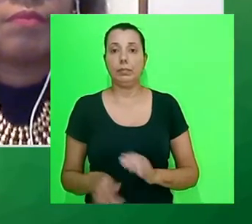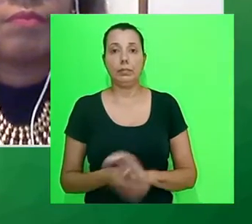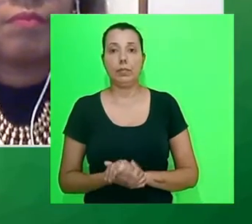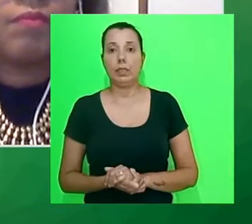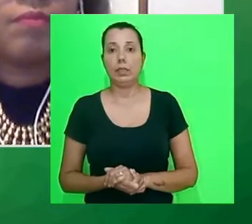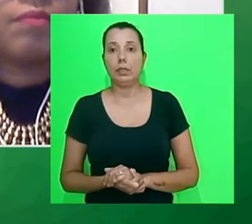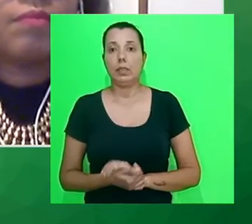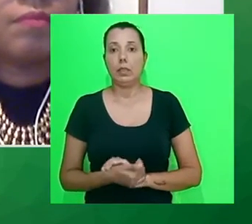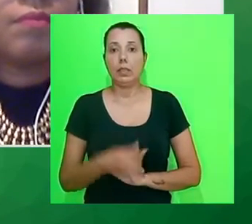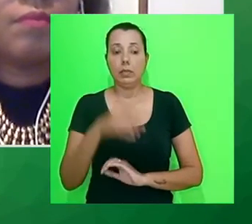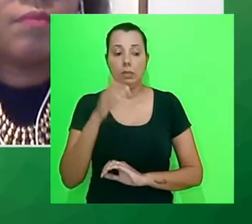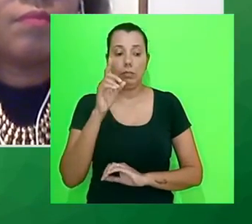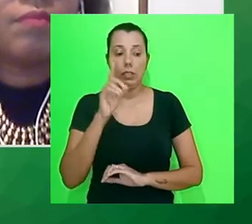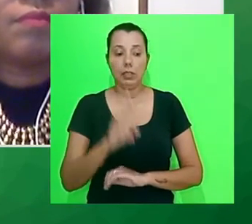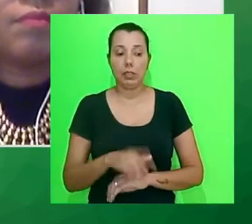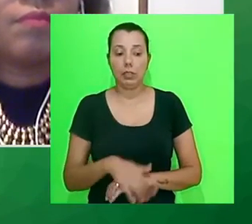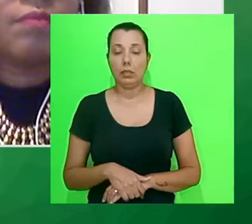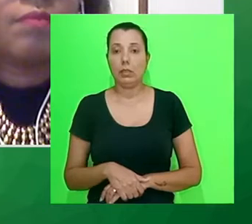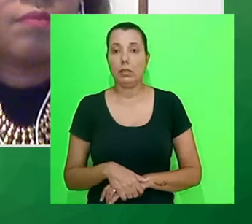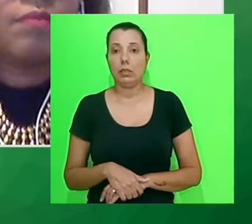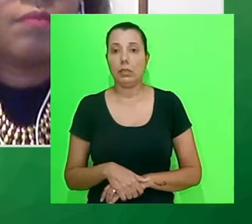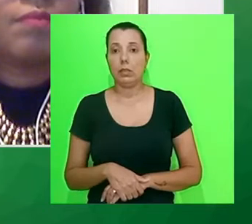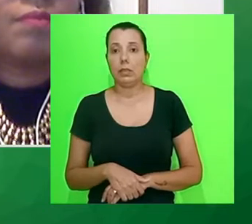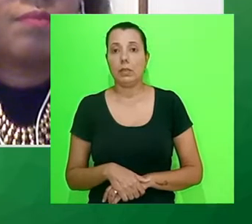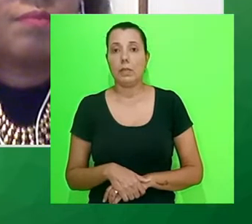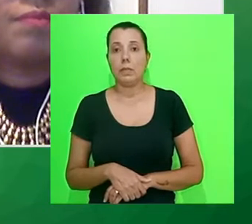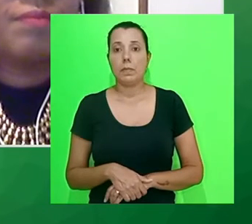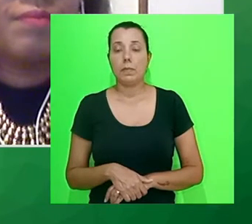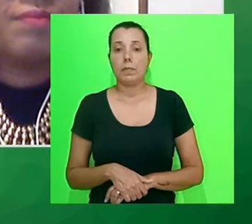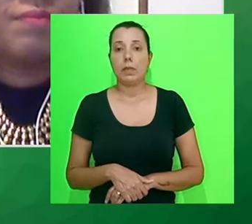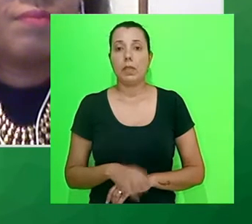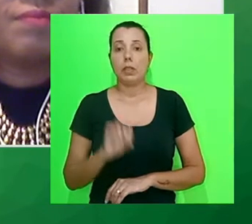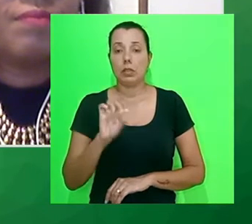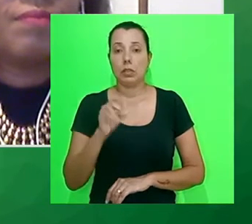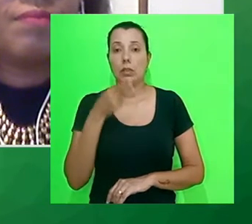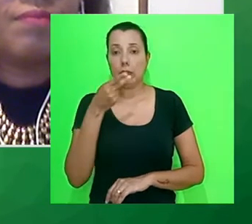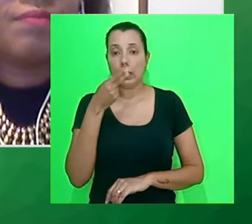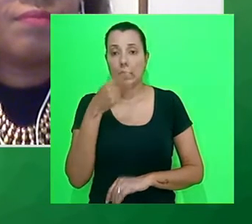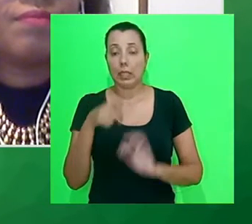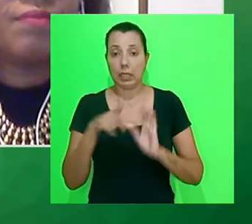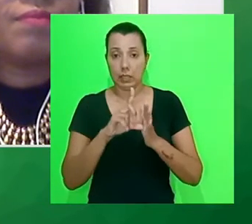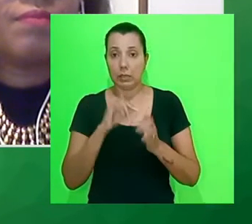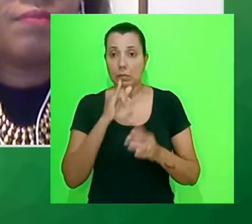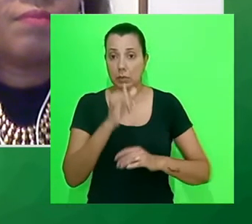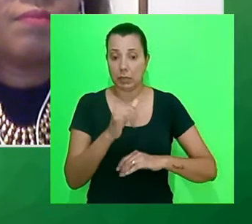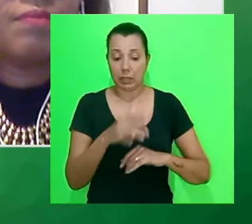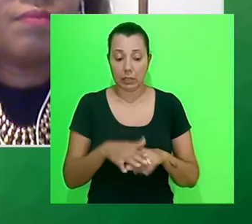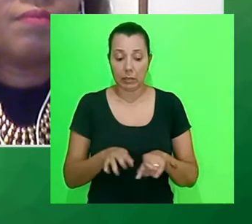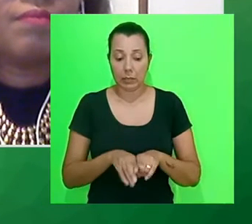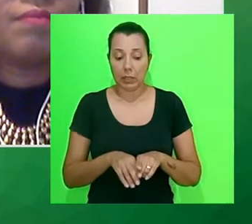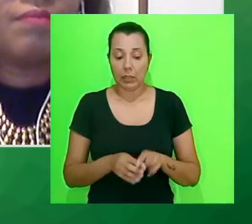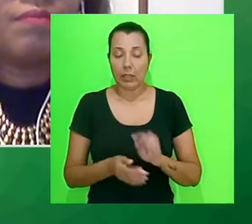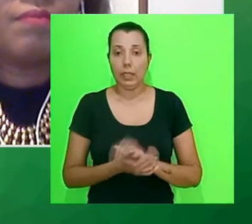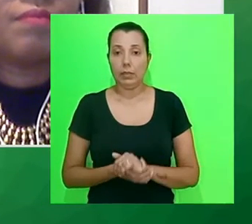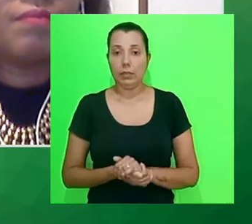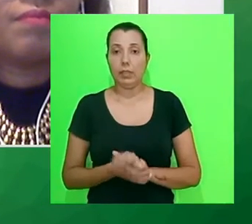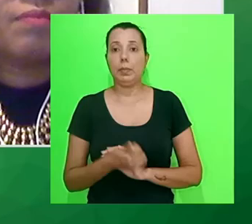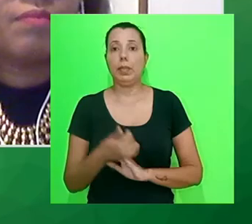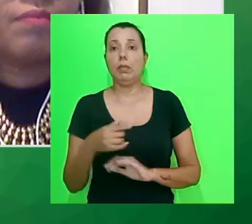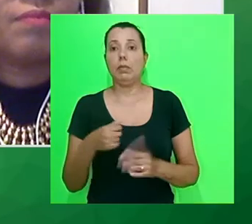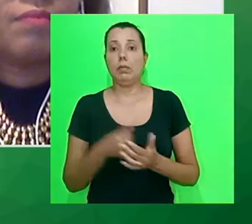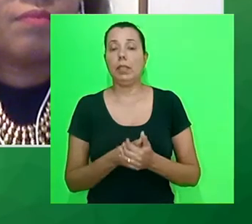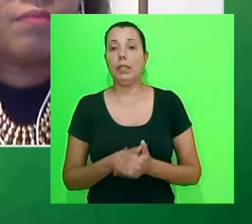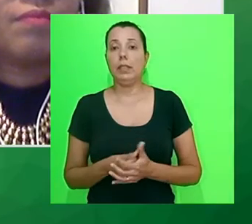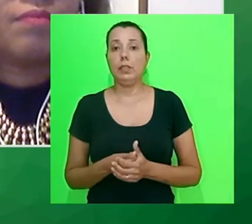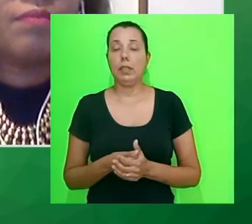foi meio que uma provocação, quando você diz assim: quem sabe essas mulheres estão denunciando agora porque